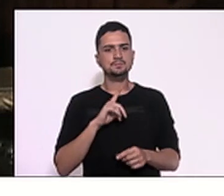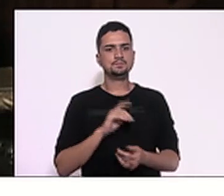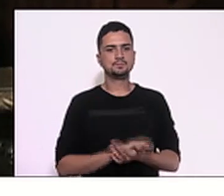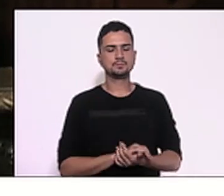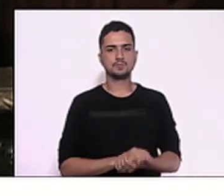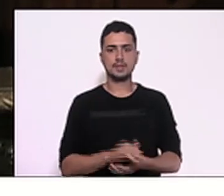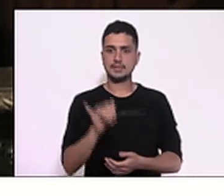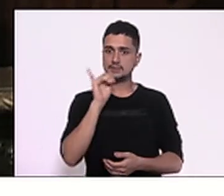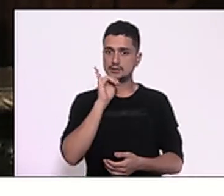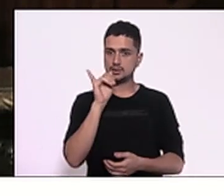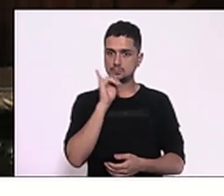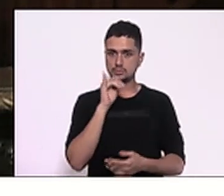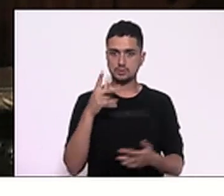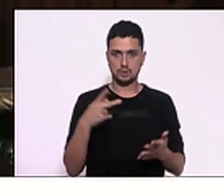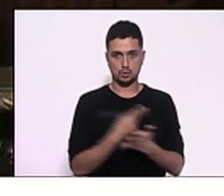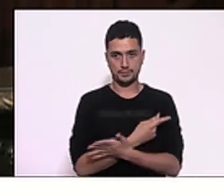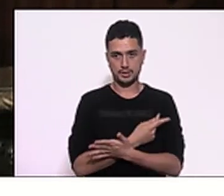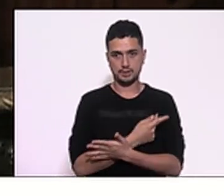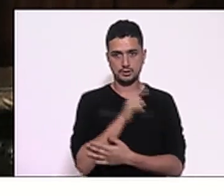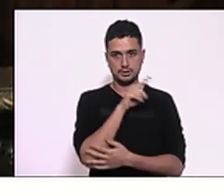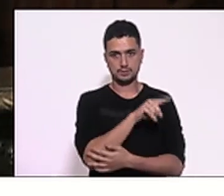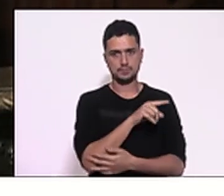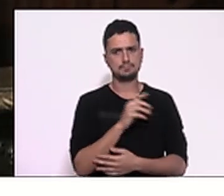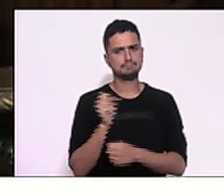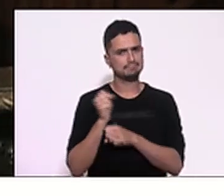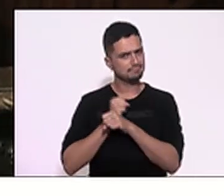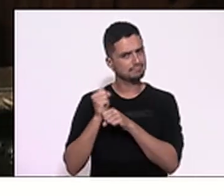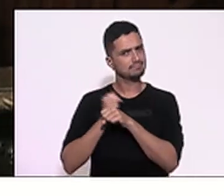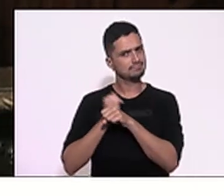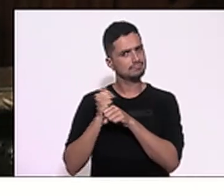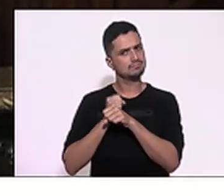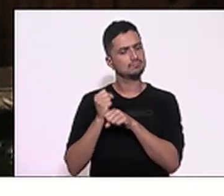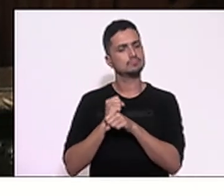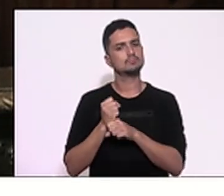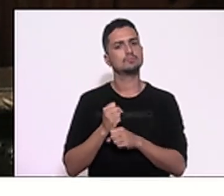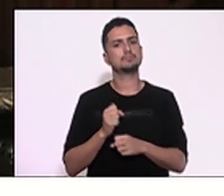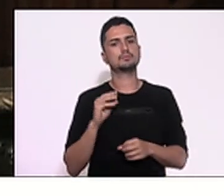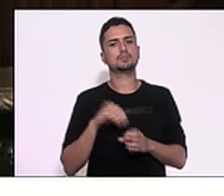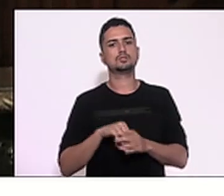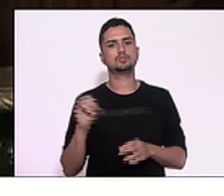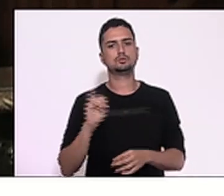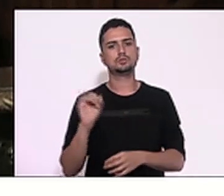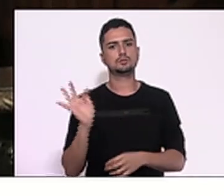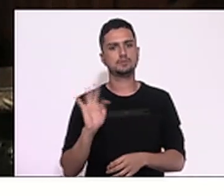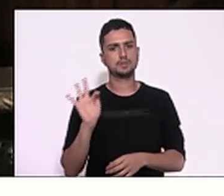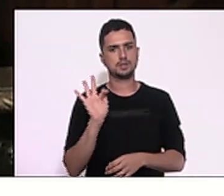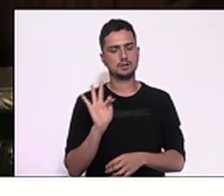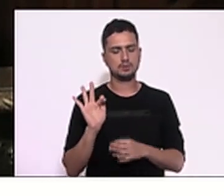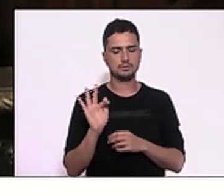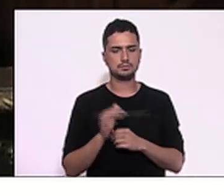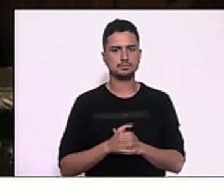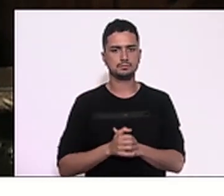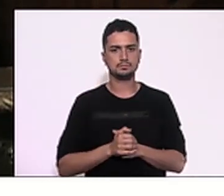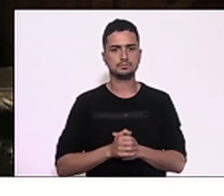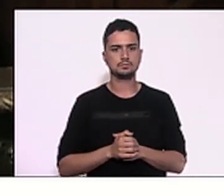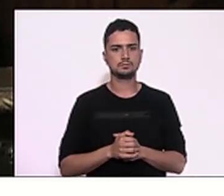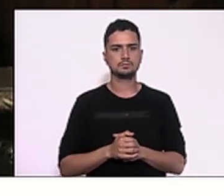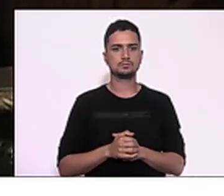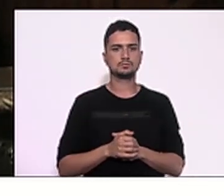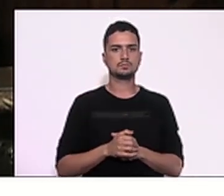em vários municípios do Rio de Janeiro, com polos avançados, articulando ensino, pesquisa e extensão.